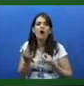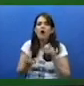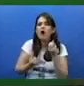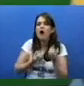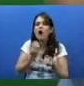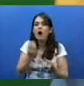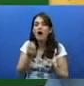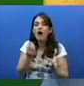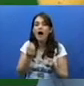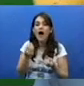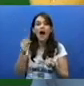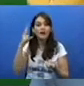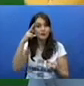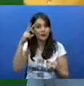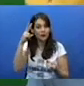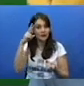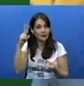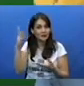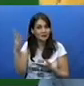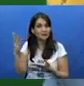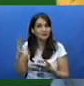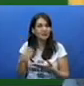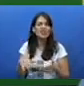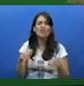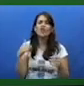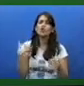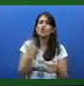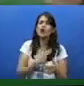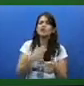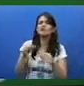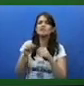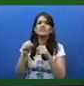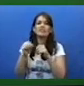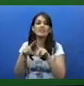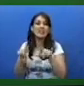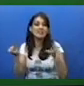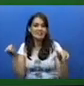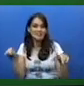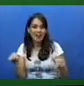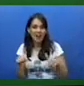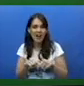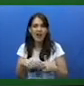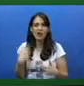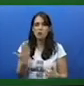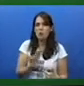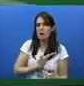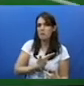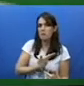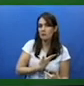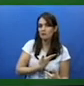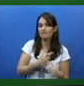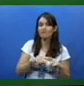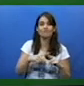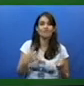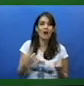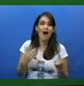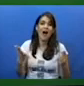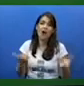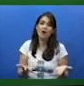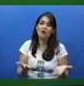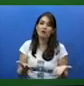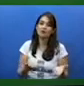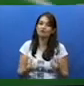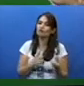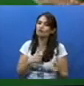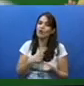tá? Nós iríamos fazer isso, né, com os colegas, mas como neste momento nós não estamos nos podendo nos reunir,